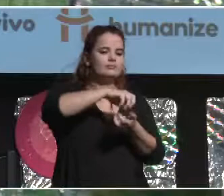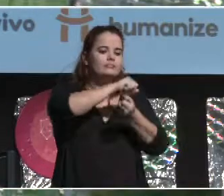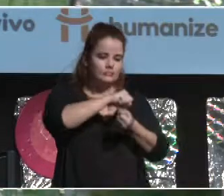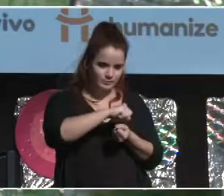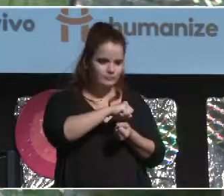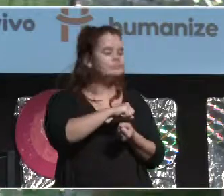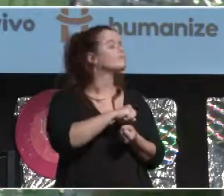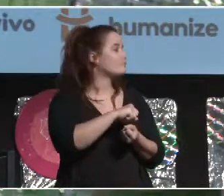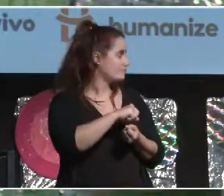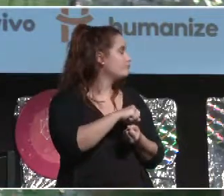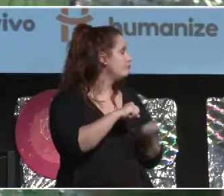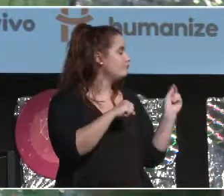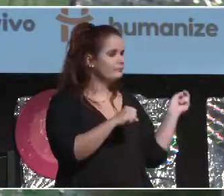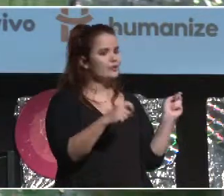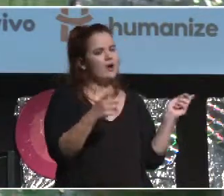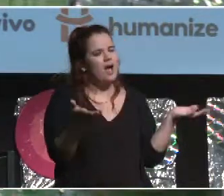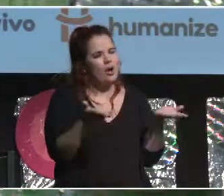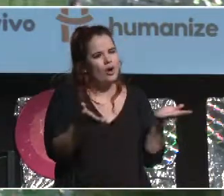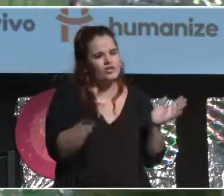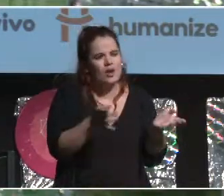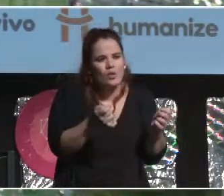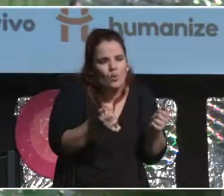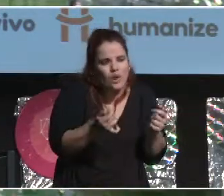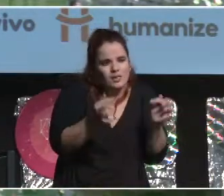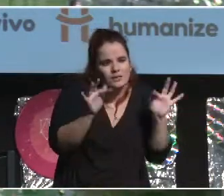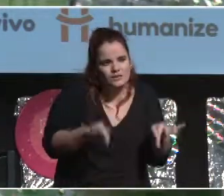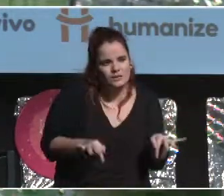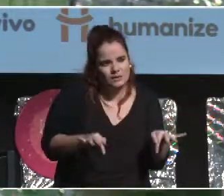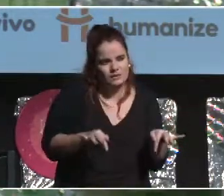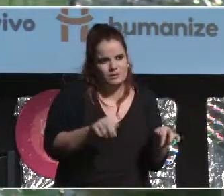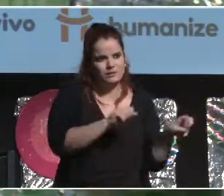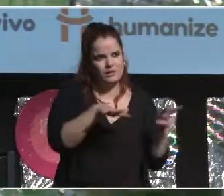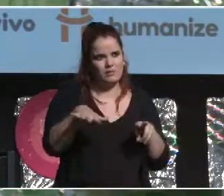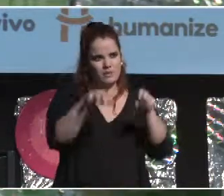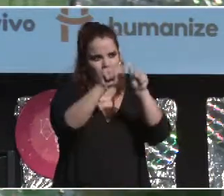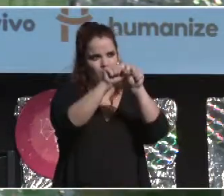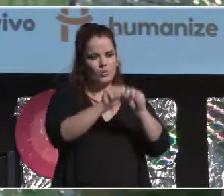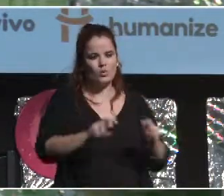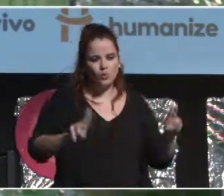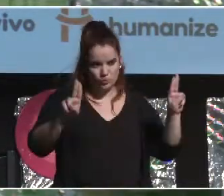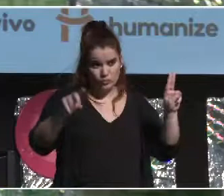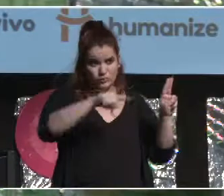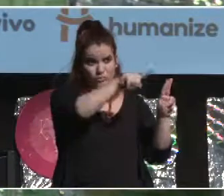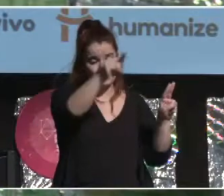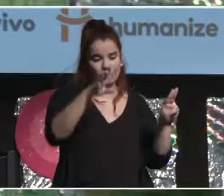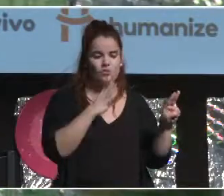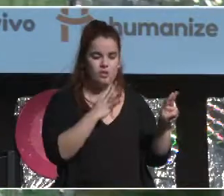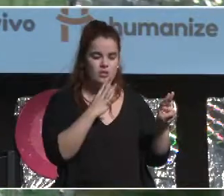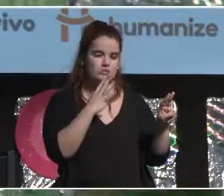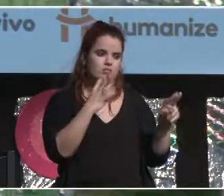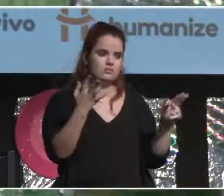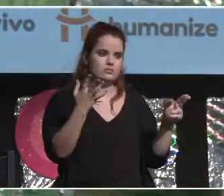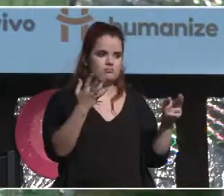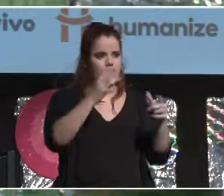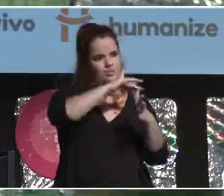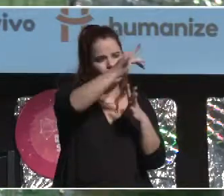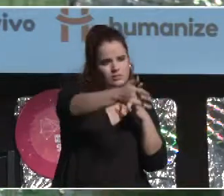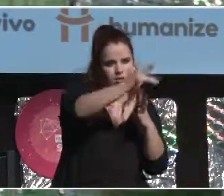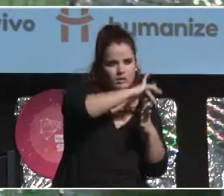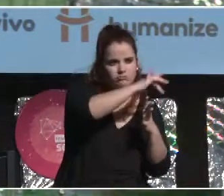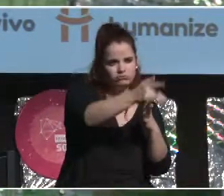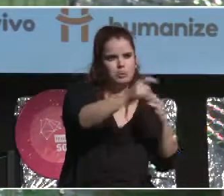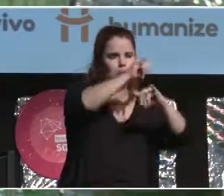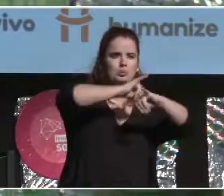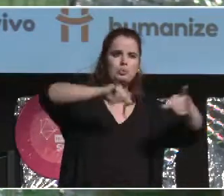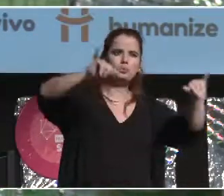gente agora está finalizando a Semana da ONU. Então, quem pôde acompanhar aí nas notícias, redes sociais, e foi uma semana que